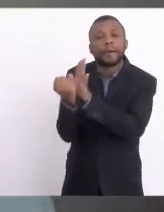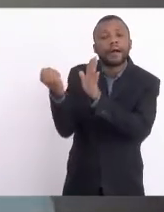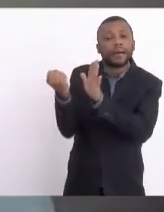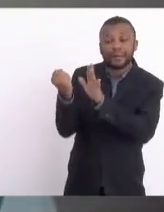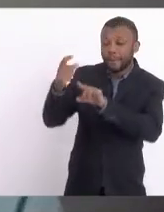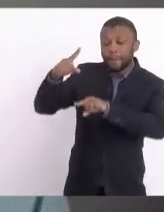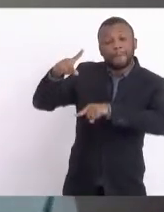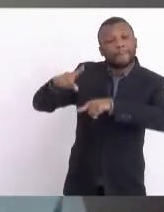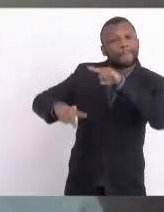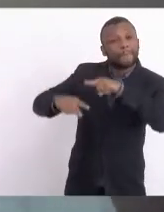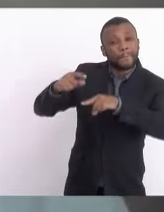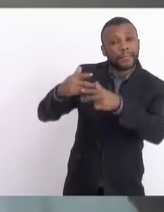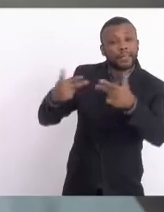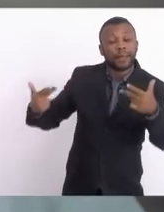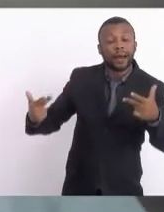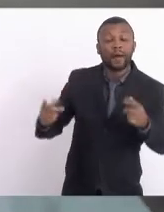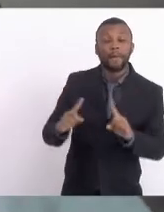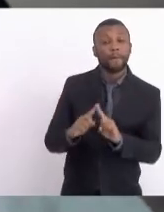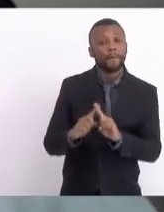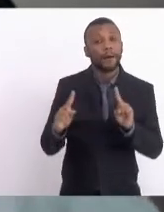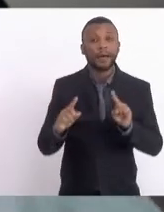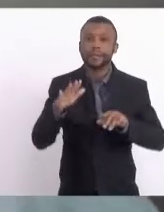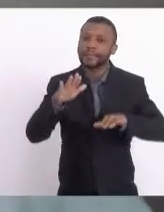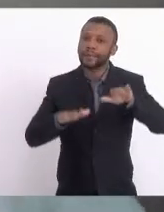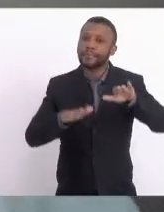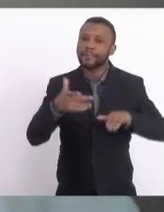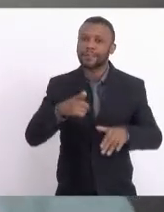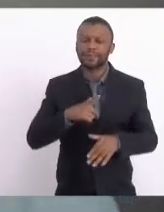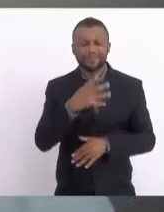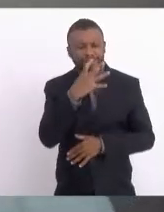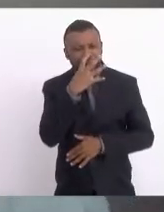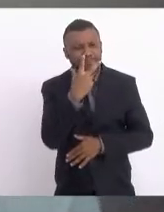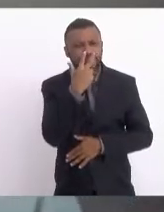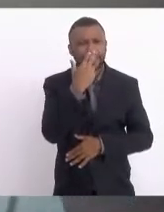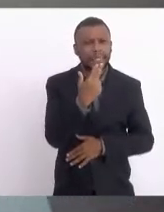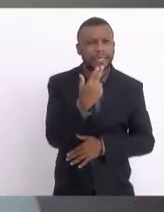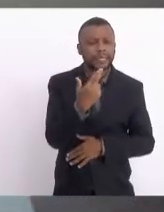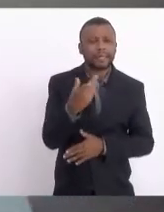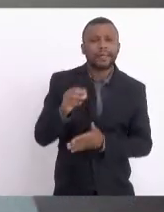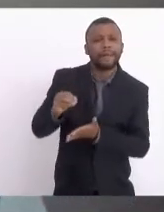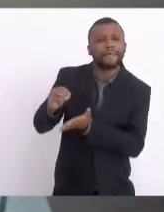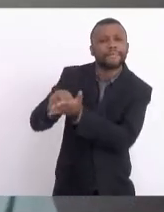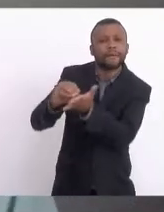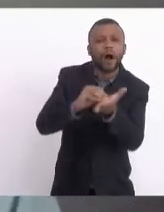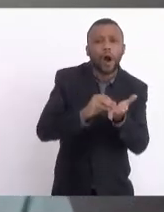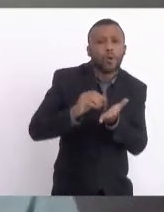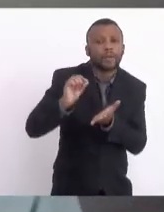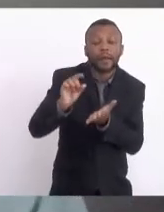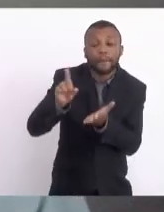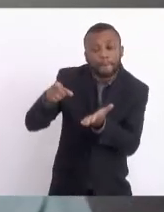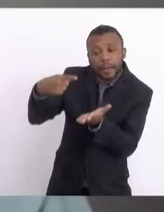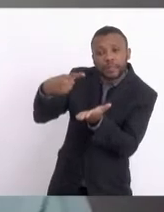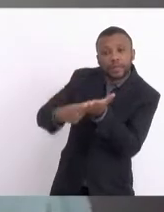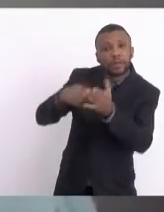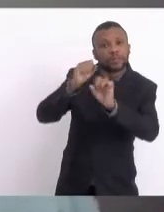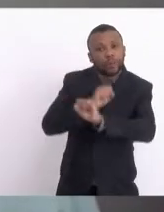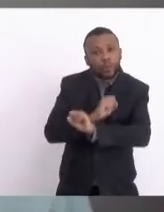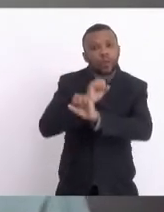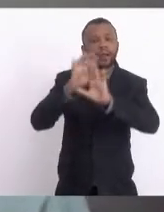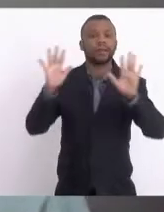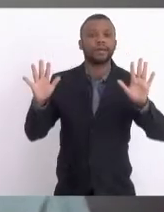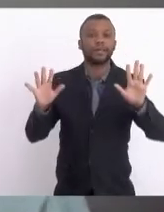Só que às vezes eu tenho a impressão de que a gente não tem entre nós pactuado com muita clareza o que